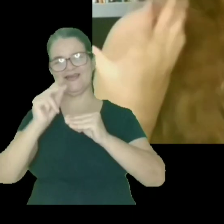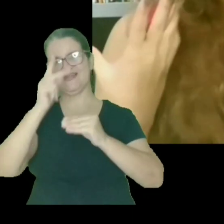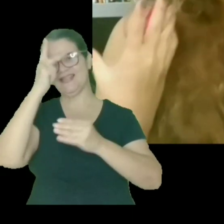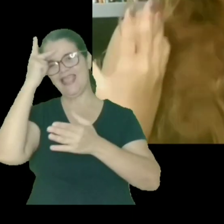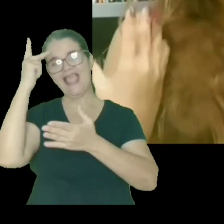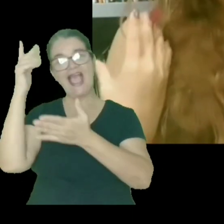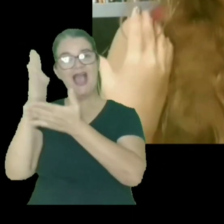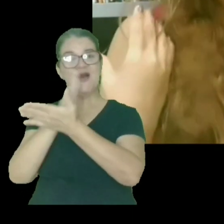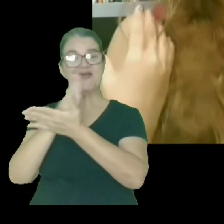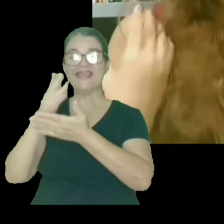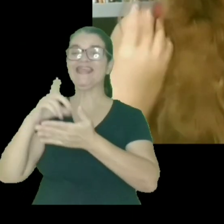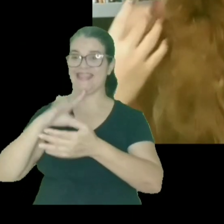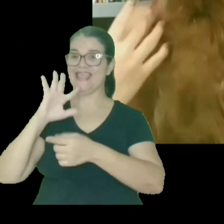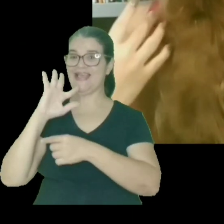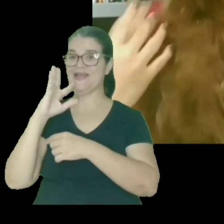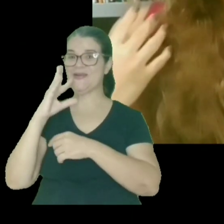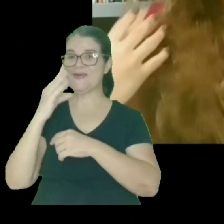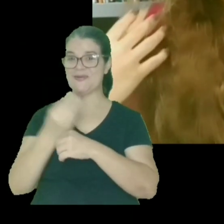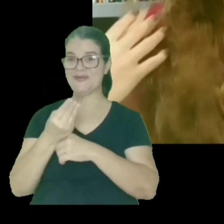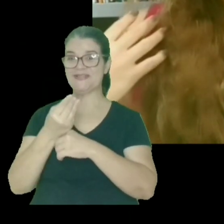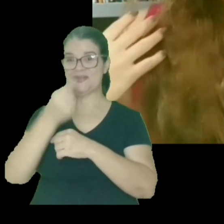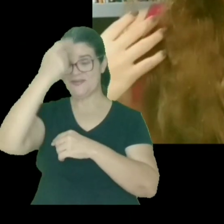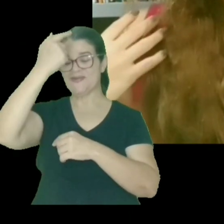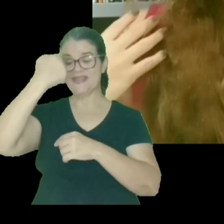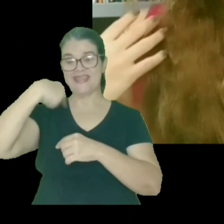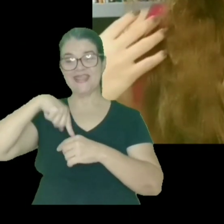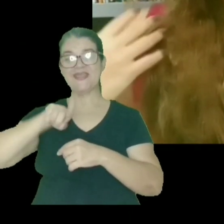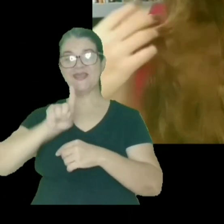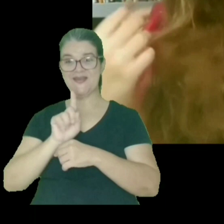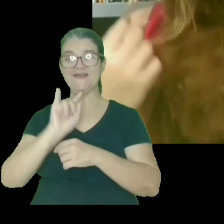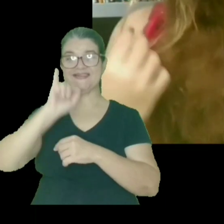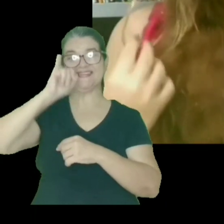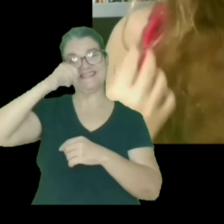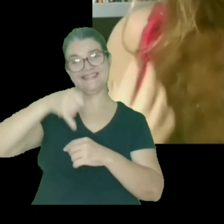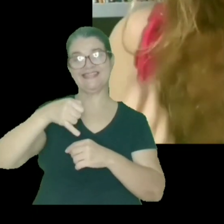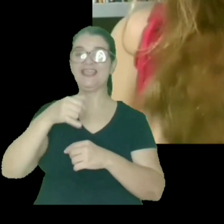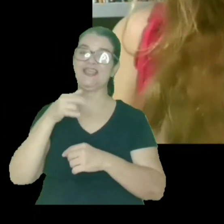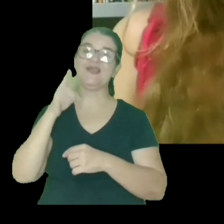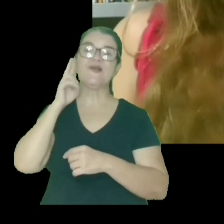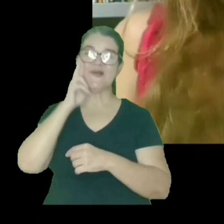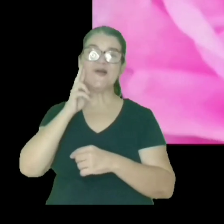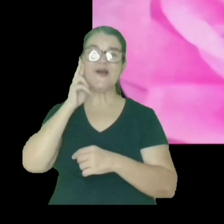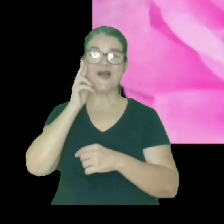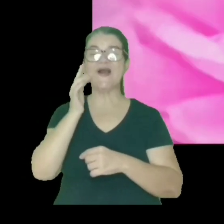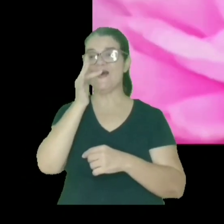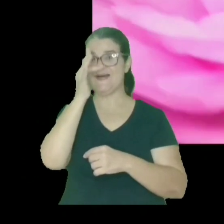reconhecido. Eu era assim, uma rosa.